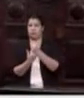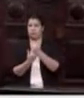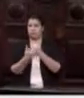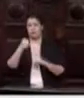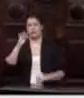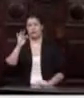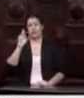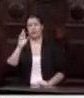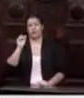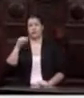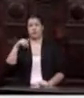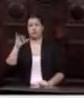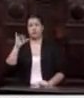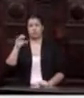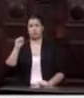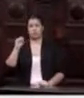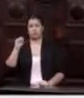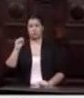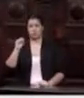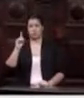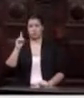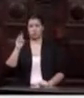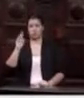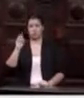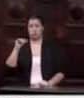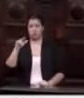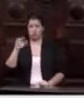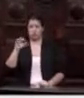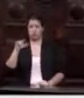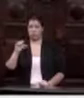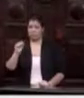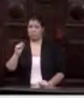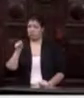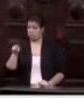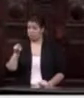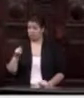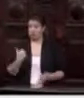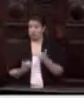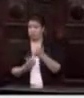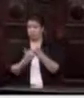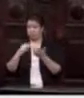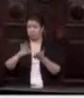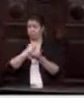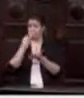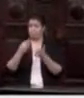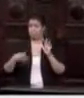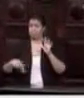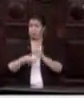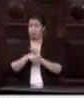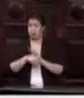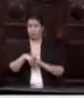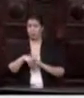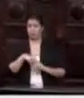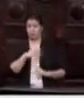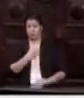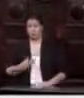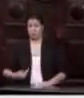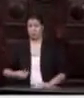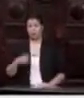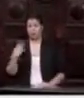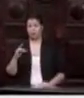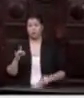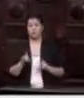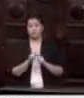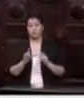Francisco Dornelles, ocupante de vários cargos públicos, no Executivo e no Legislativo,